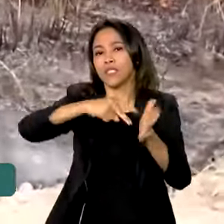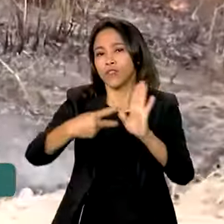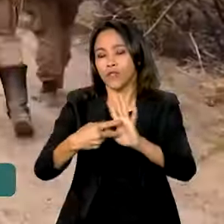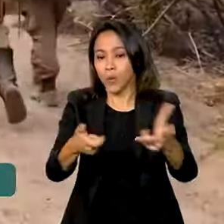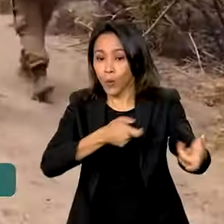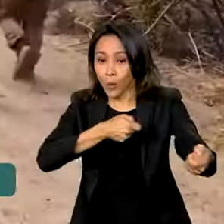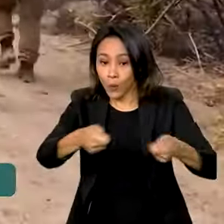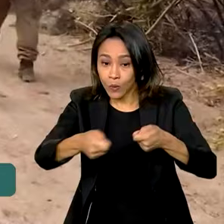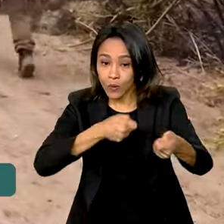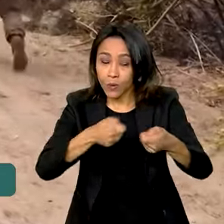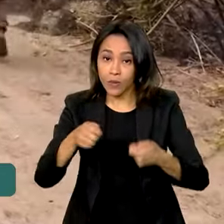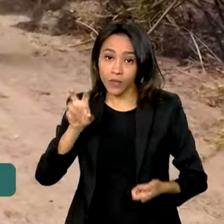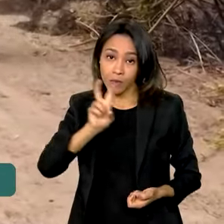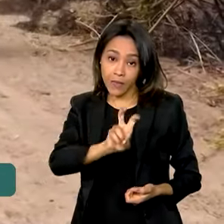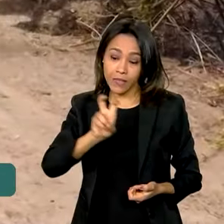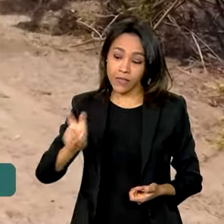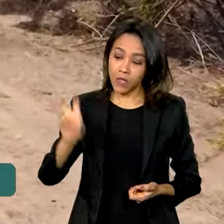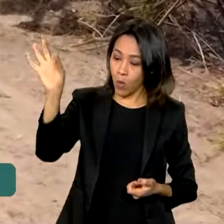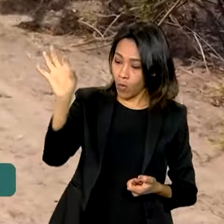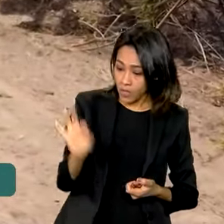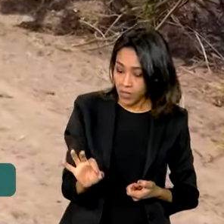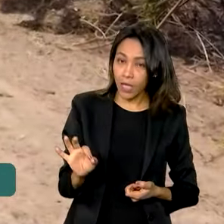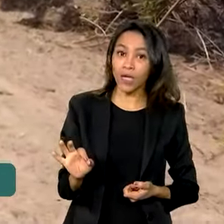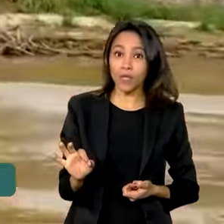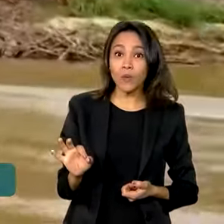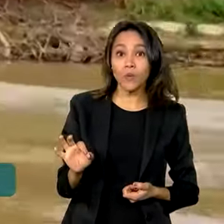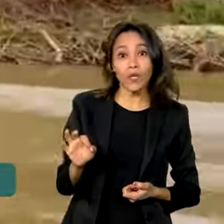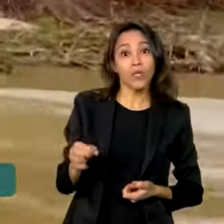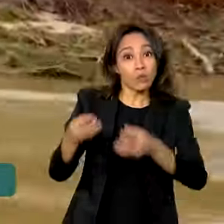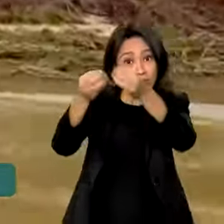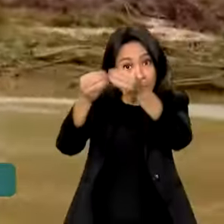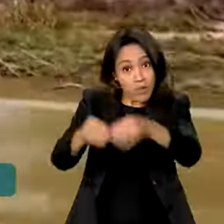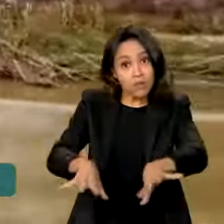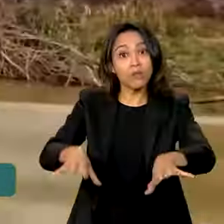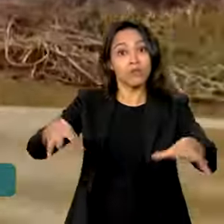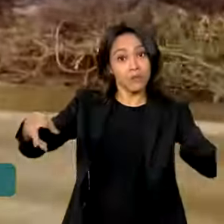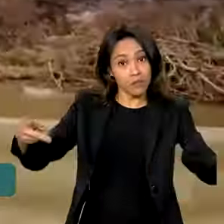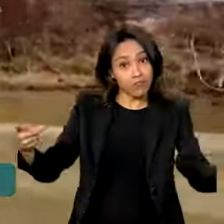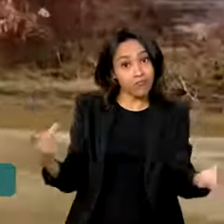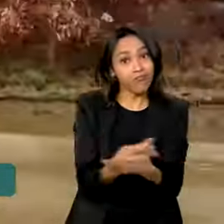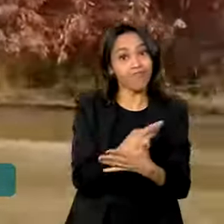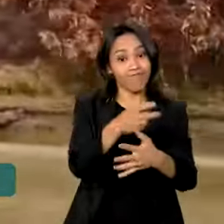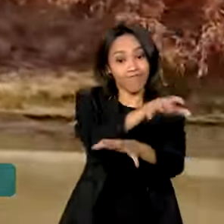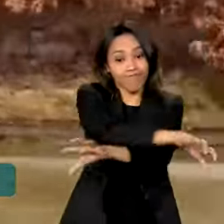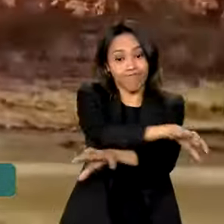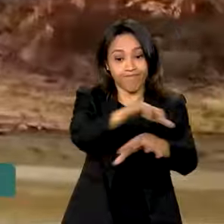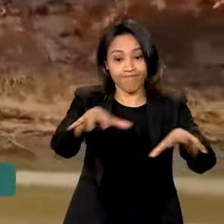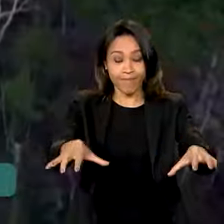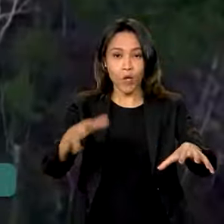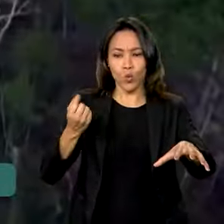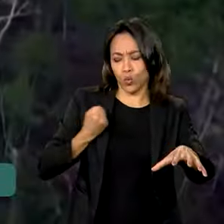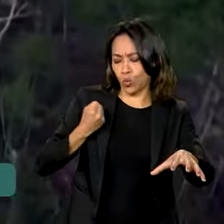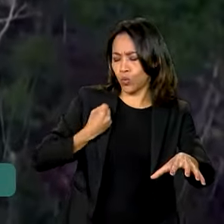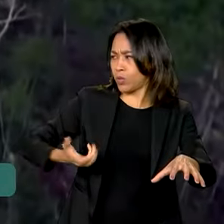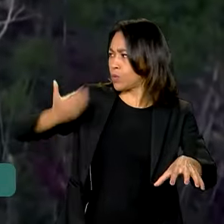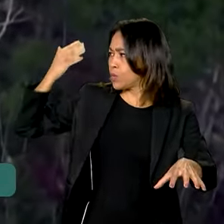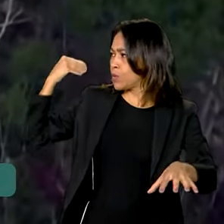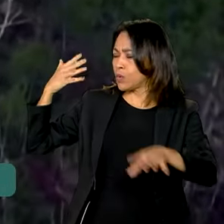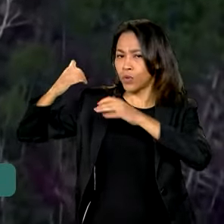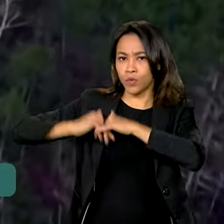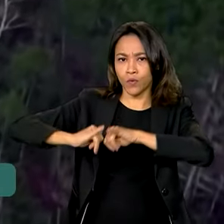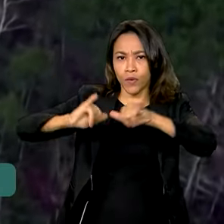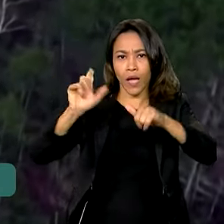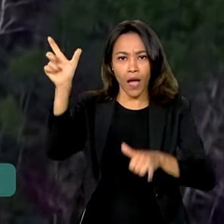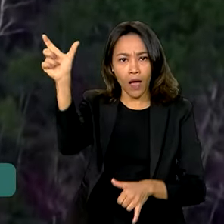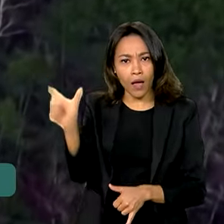controle de 55% das ameaças causadas pelo fogo no bioma. Segundo os números divulgados pela ministra